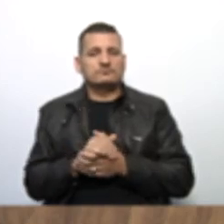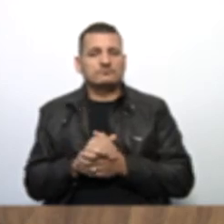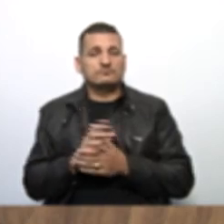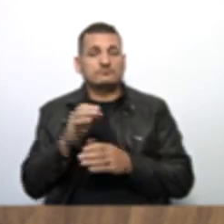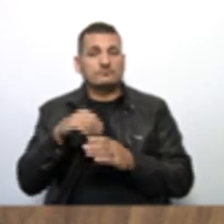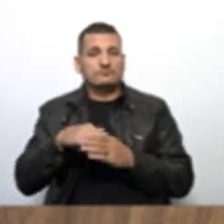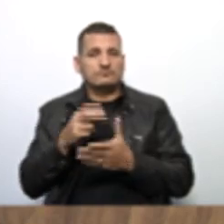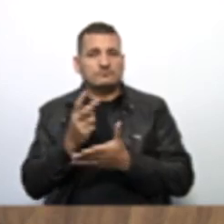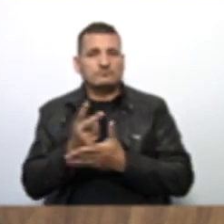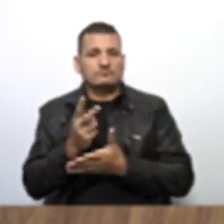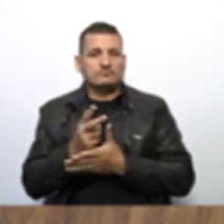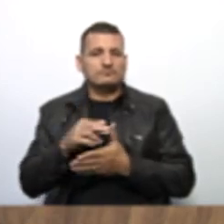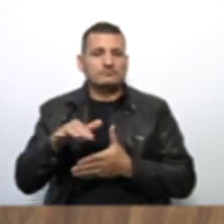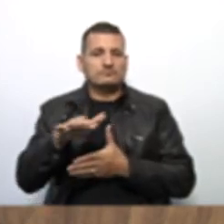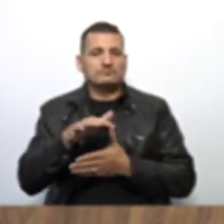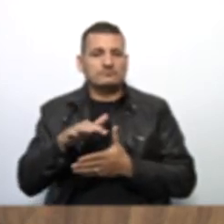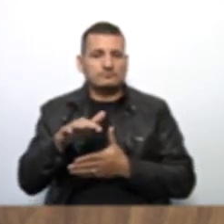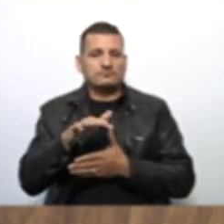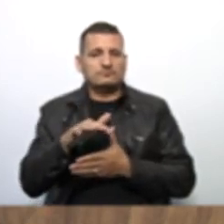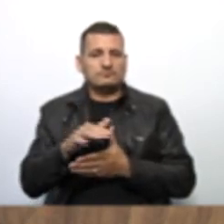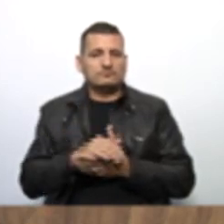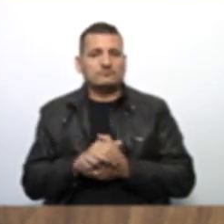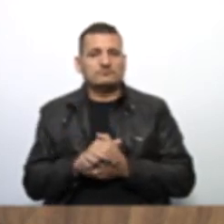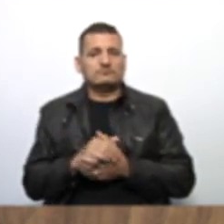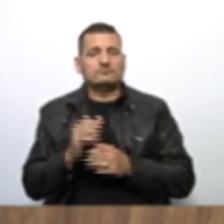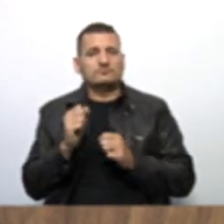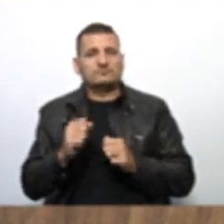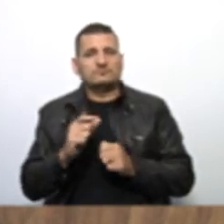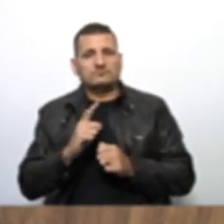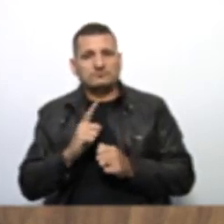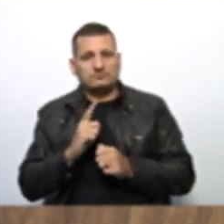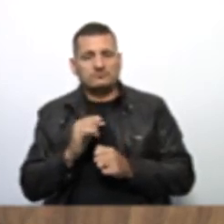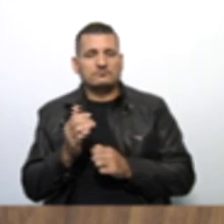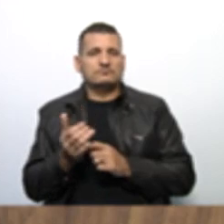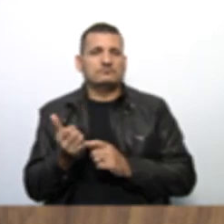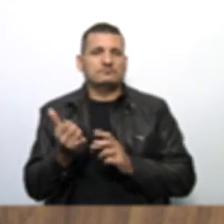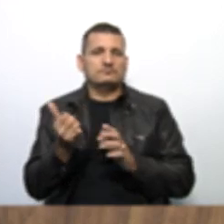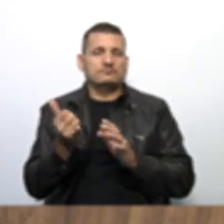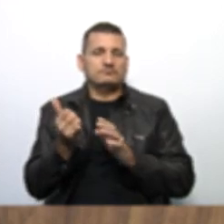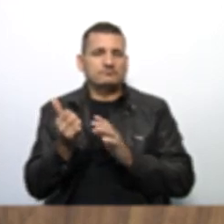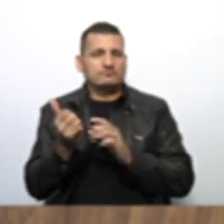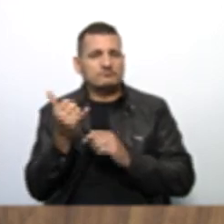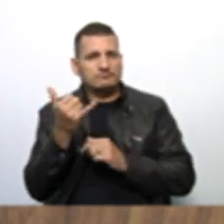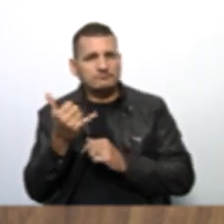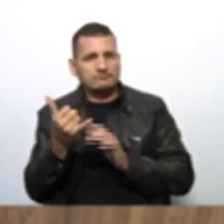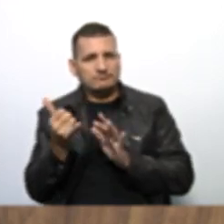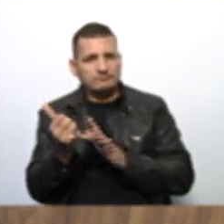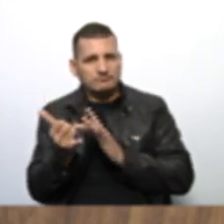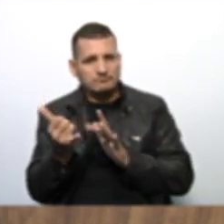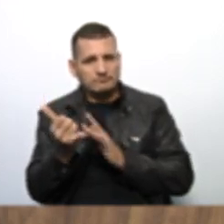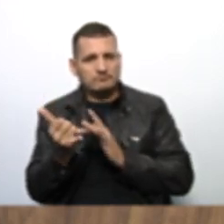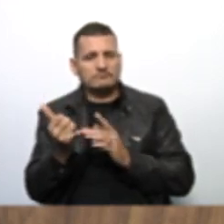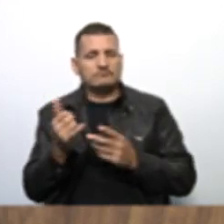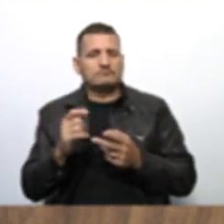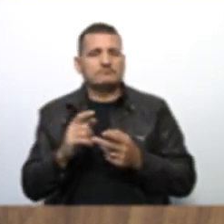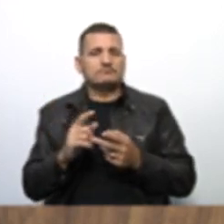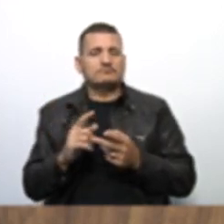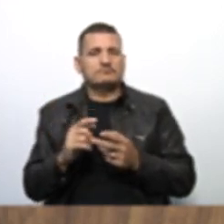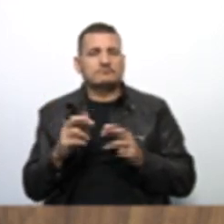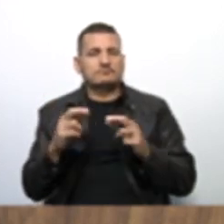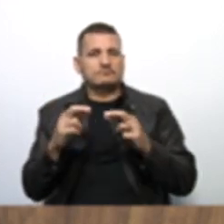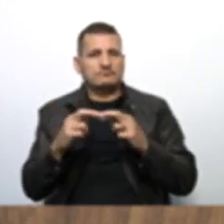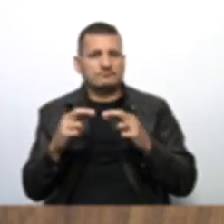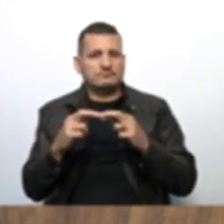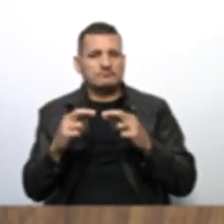mesmo ambiente. A gente pode ter isso, como o professor falou, com smartphones, através do Bluetooth, que a gente cria uma